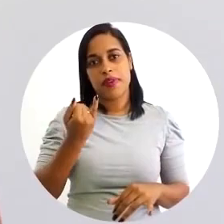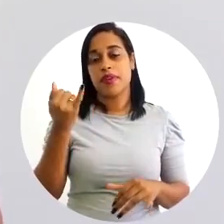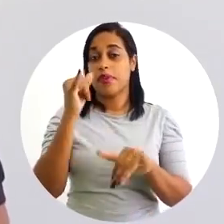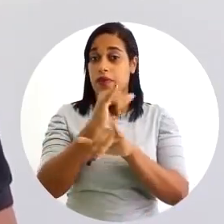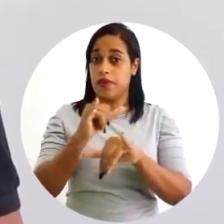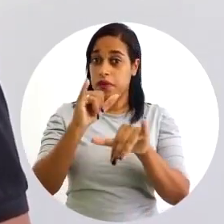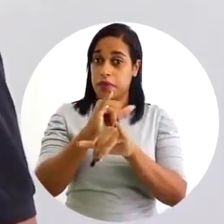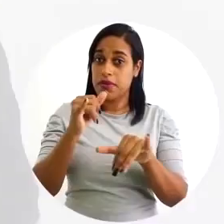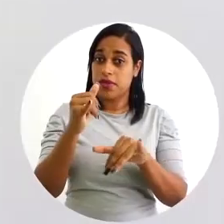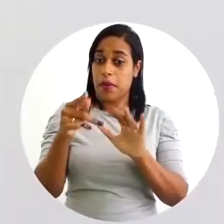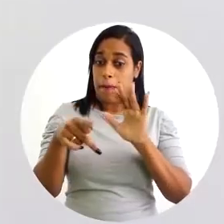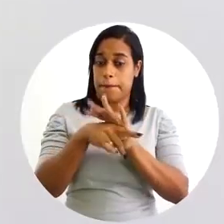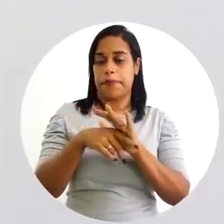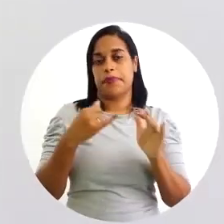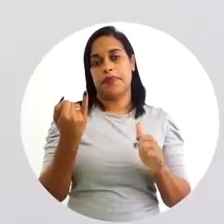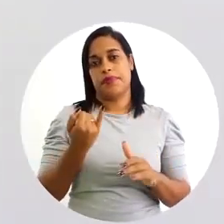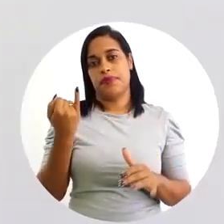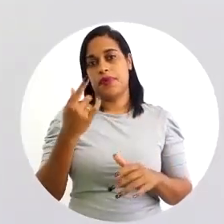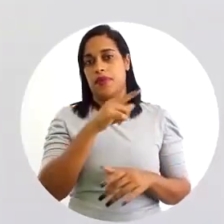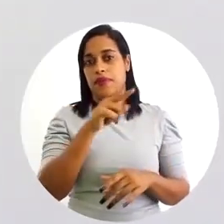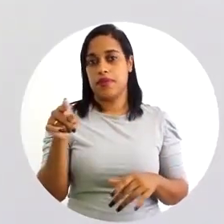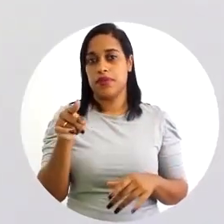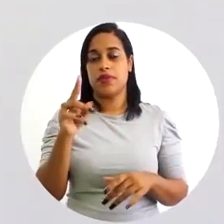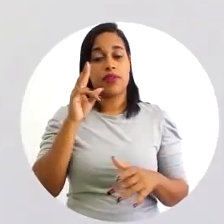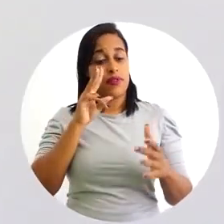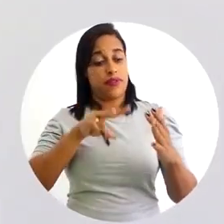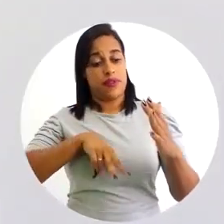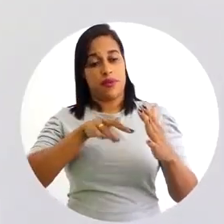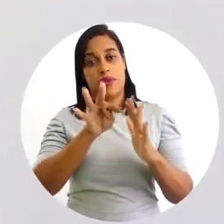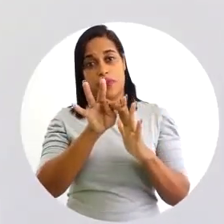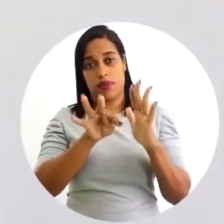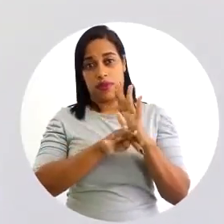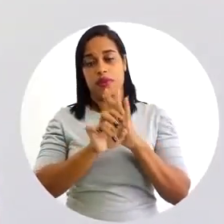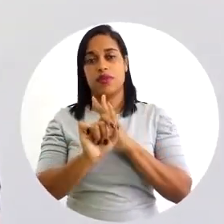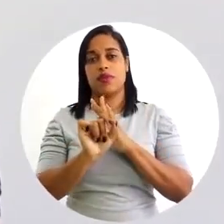informação relevante para você. O que é importante também para você ver um texto,